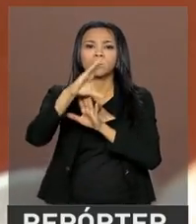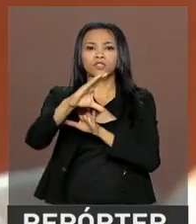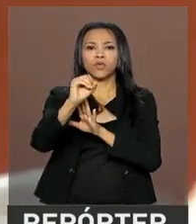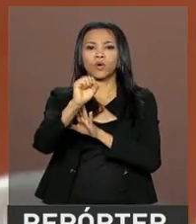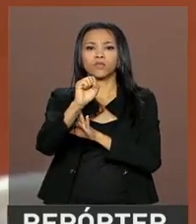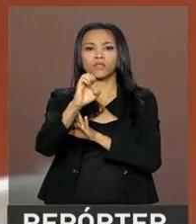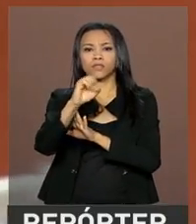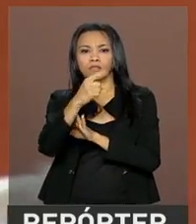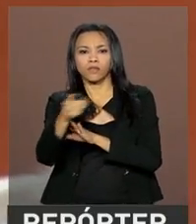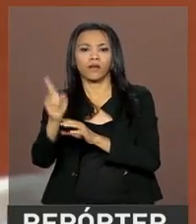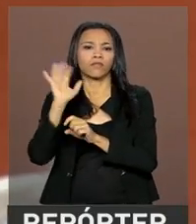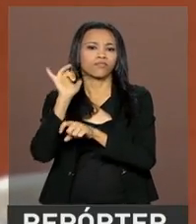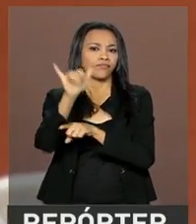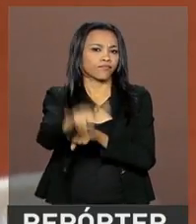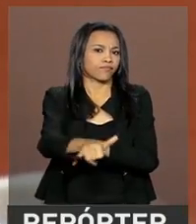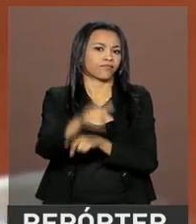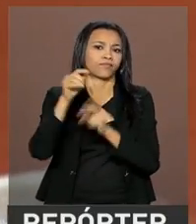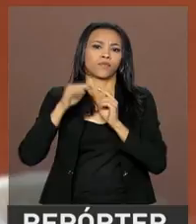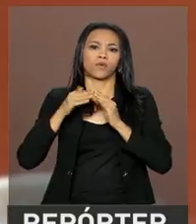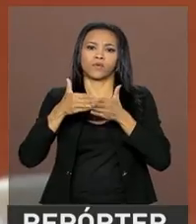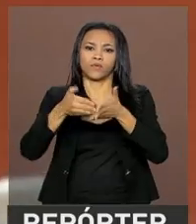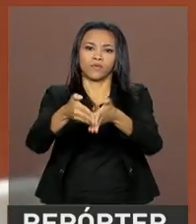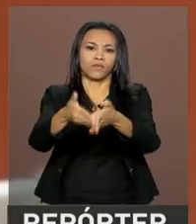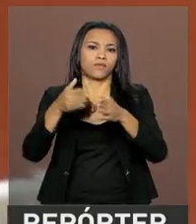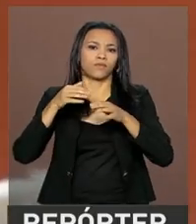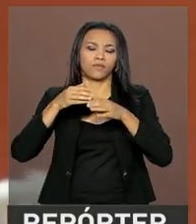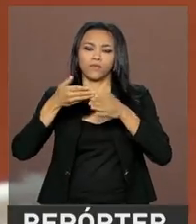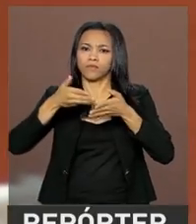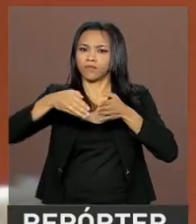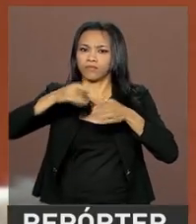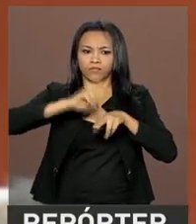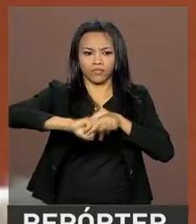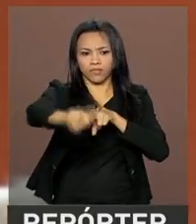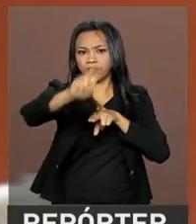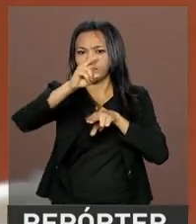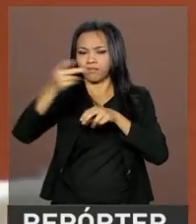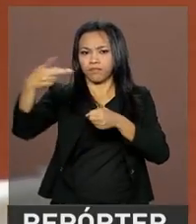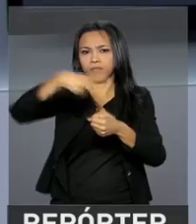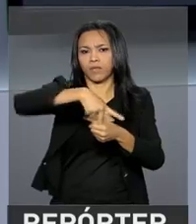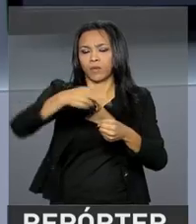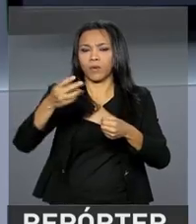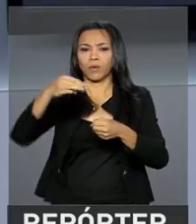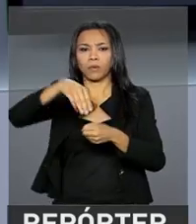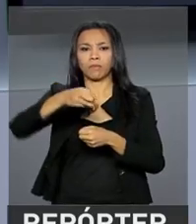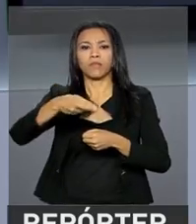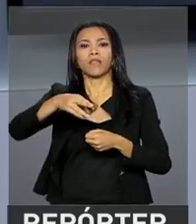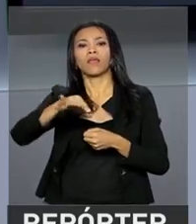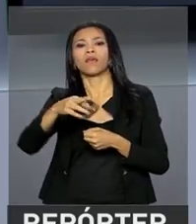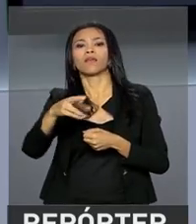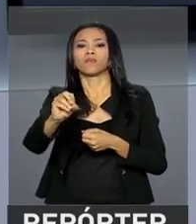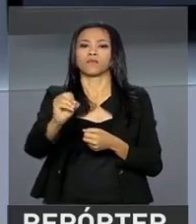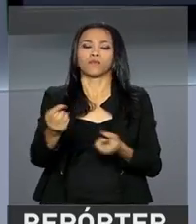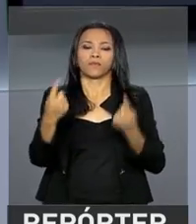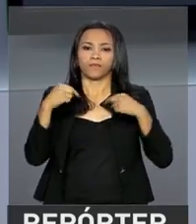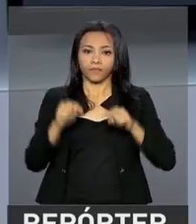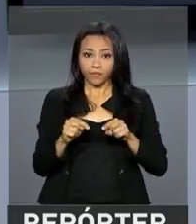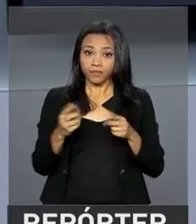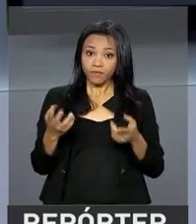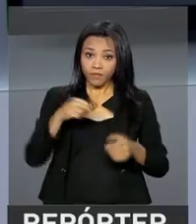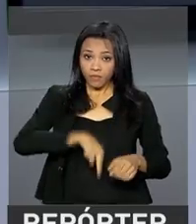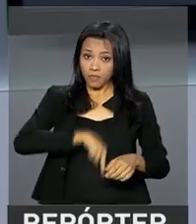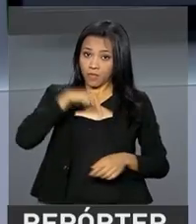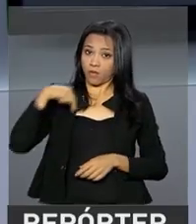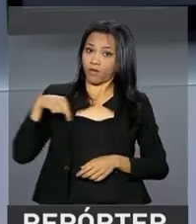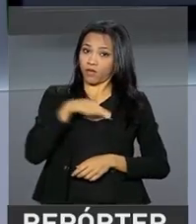a rodovias de Campos de petróleo a exploração de minérios e a Noruega é um importante